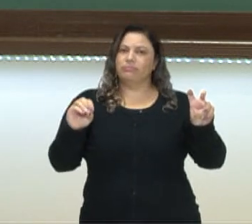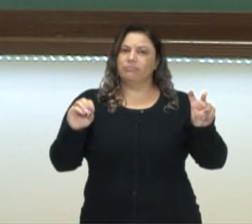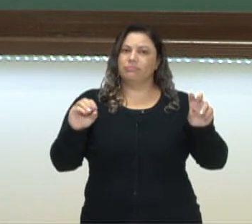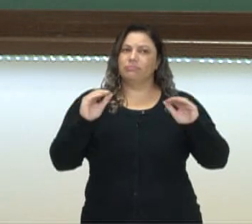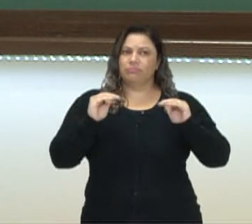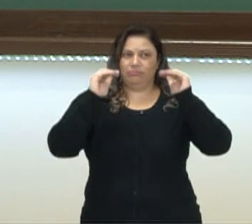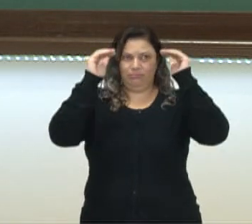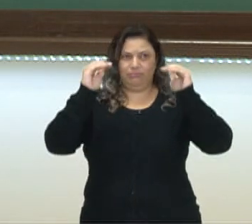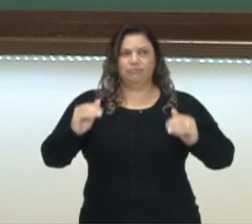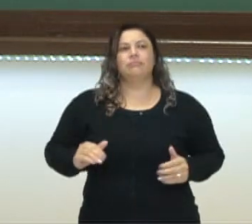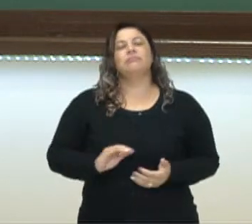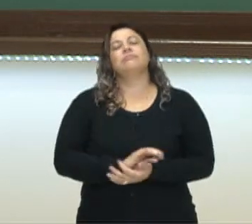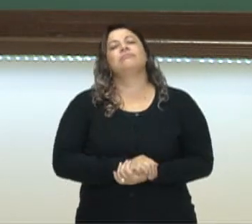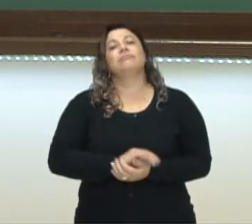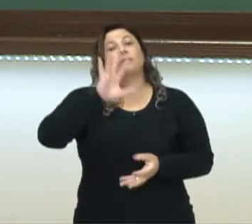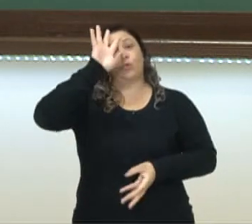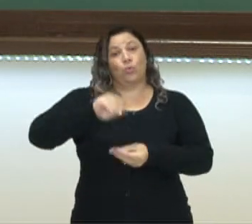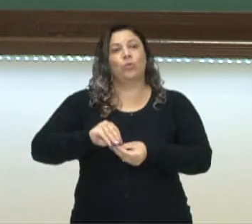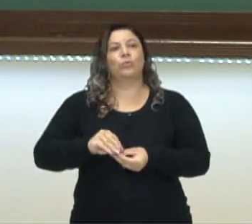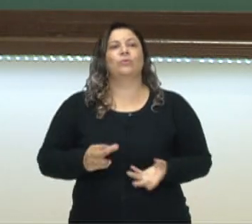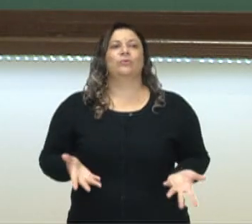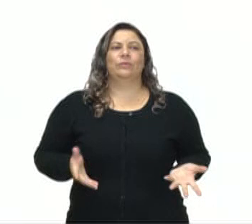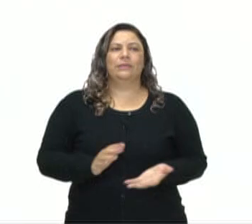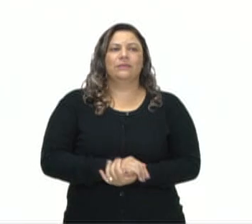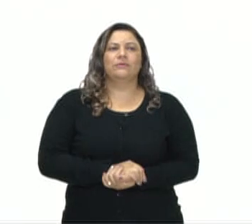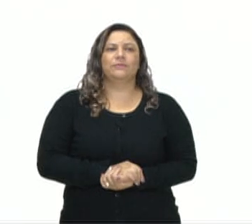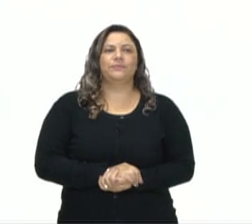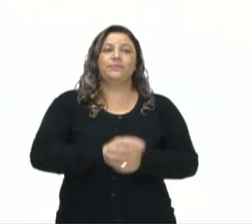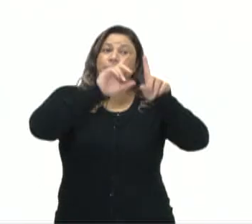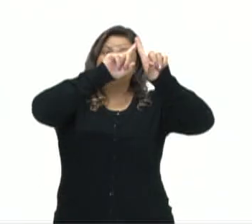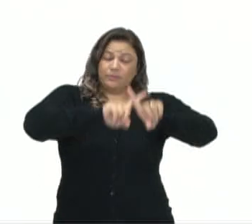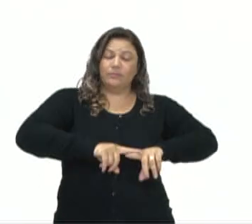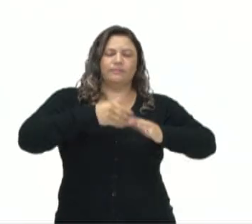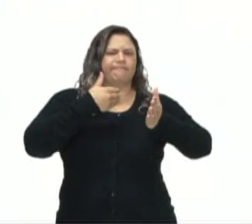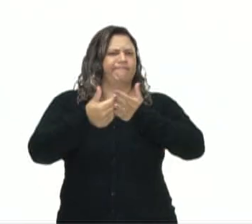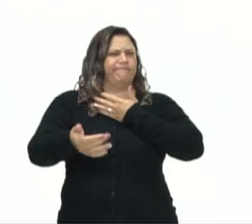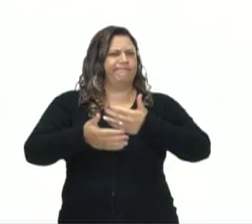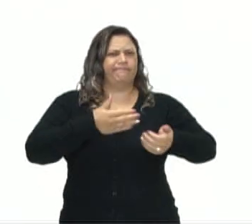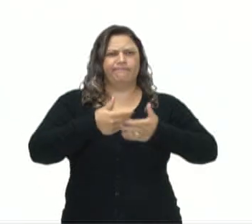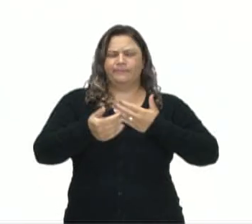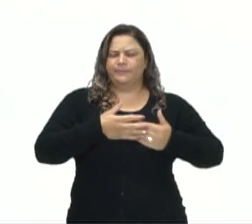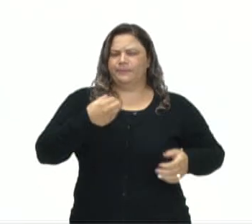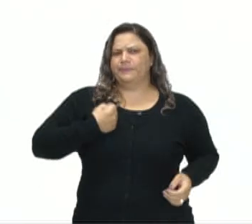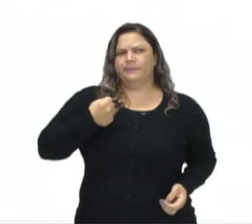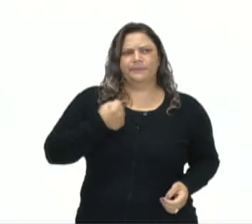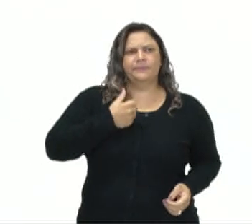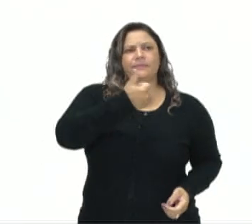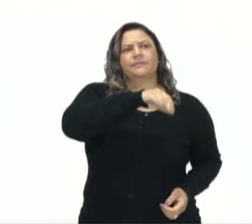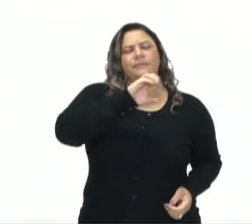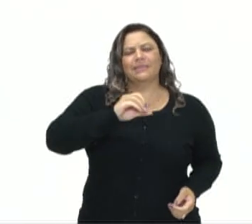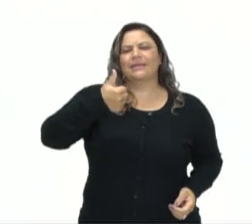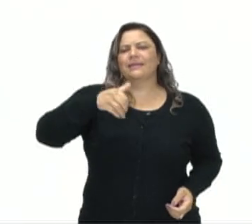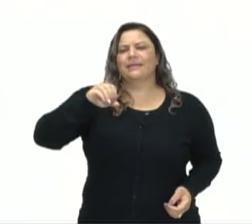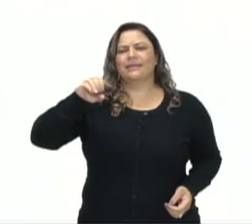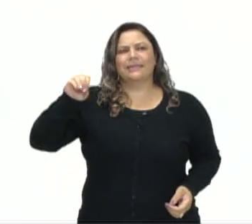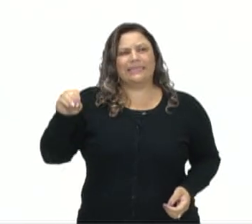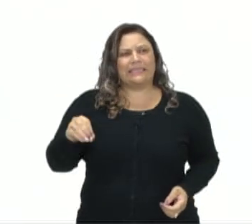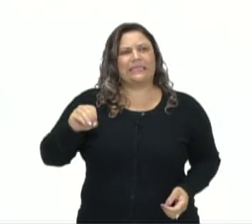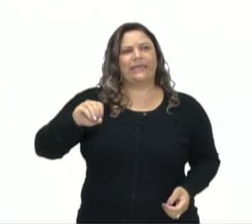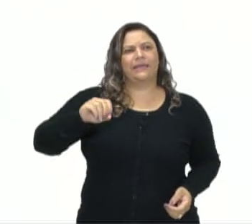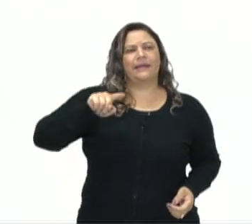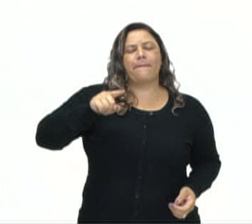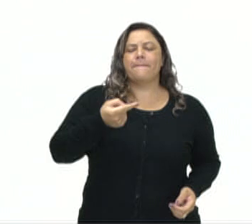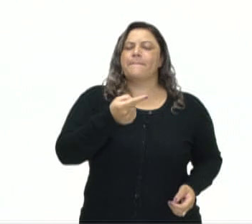se mantém. Então, concluindo, ao multiplicarmos qualquer número por 10, 100, 1000,